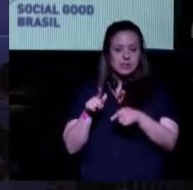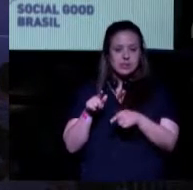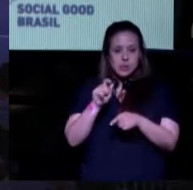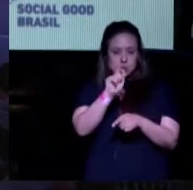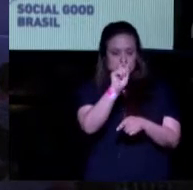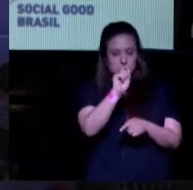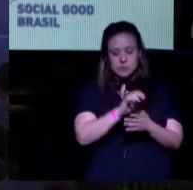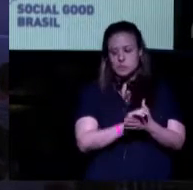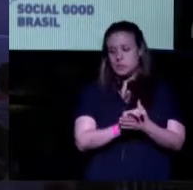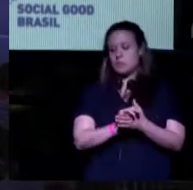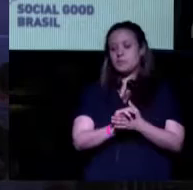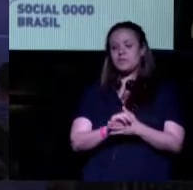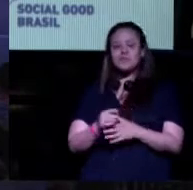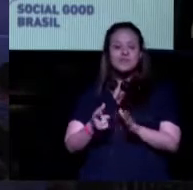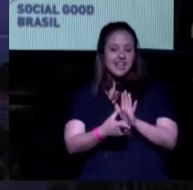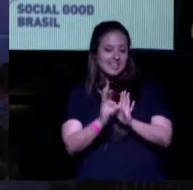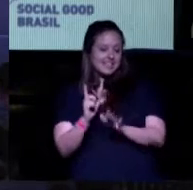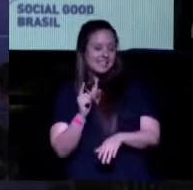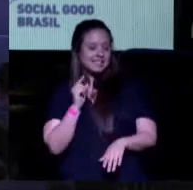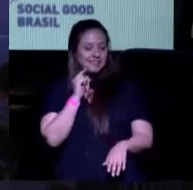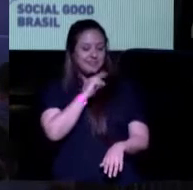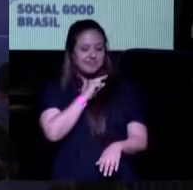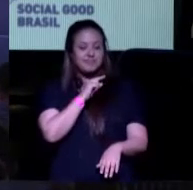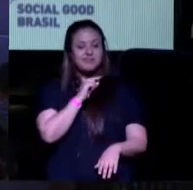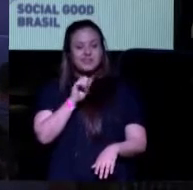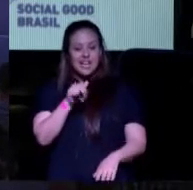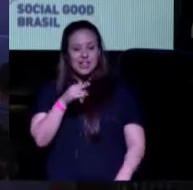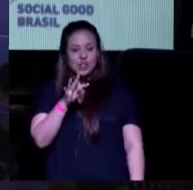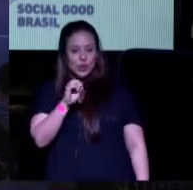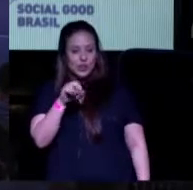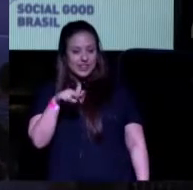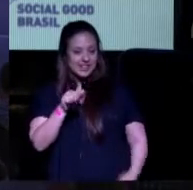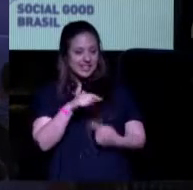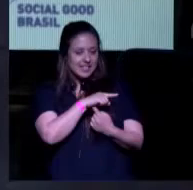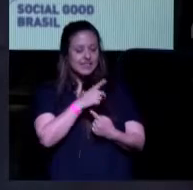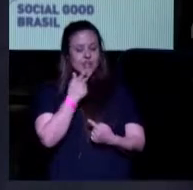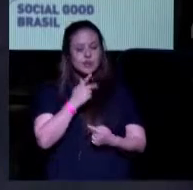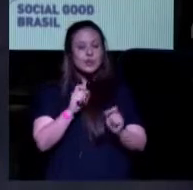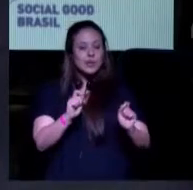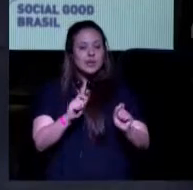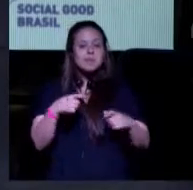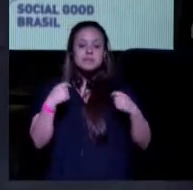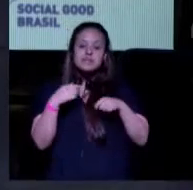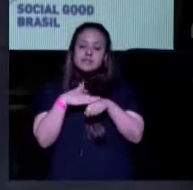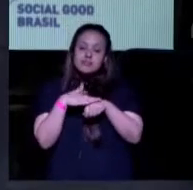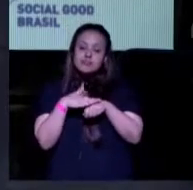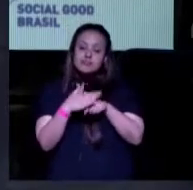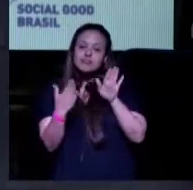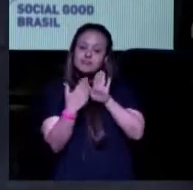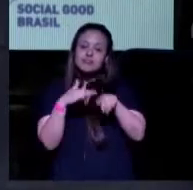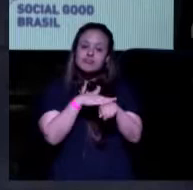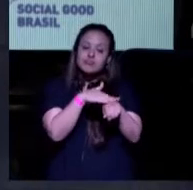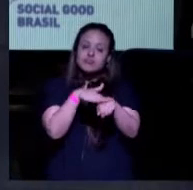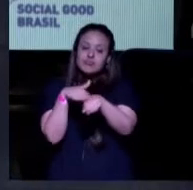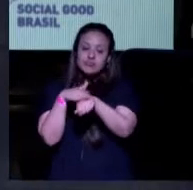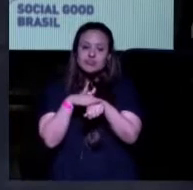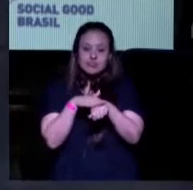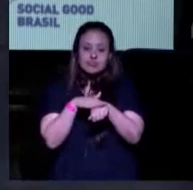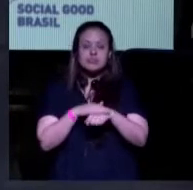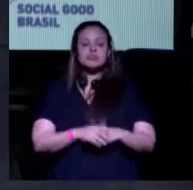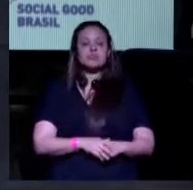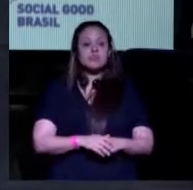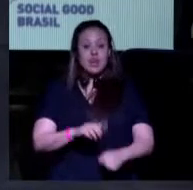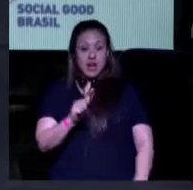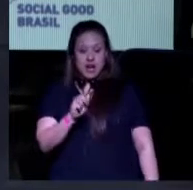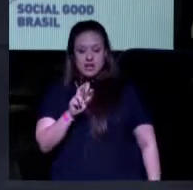falou que para ele uma das coisas mais importantes é termine full conversei chances né o ator hosting que é a arte